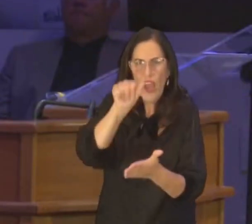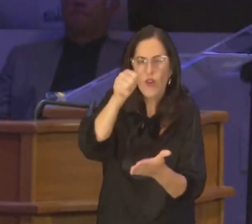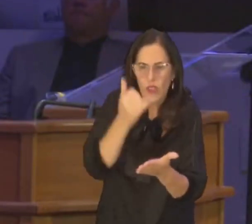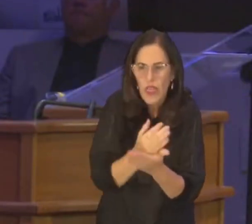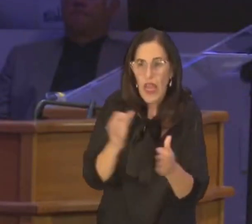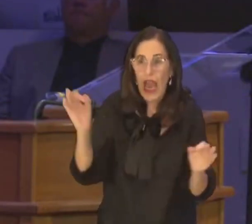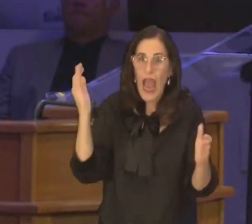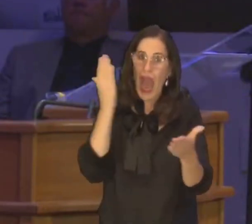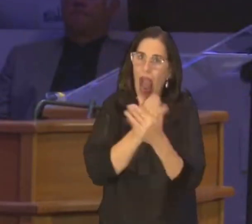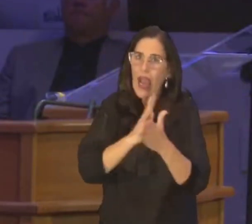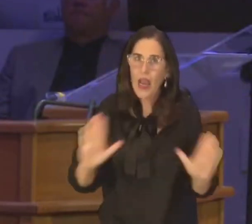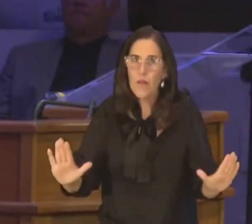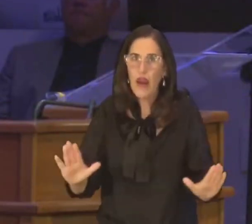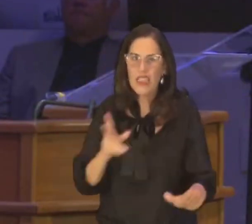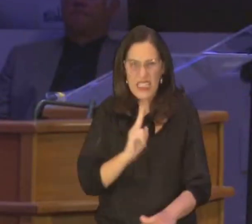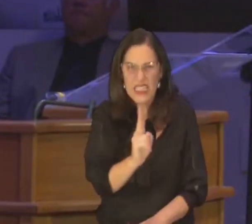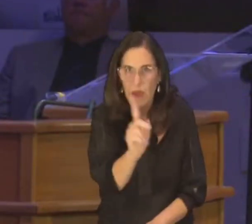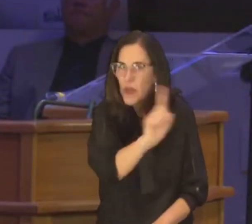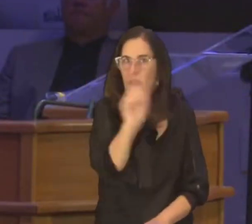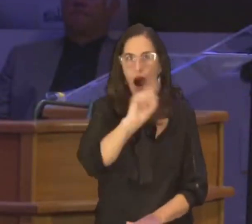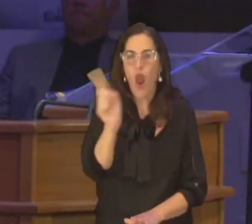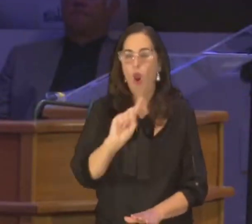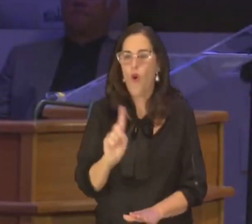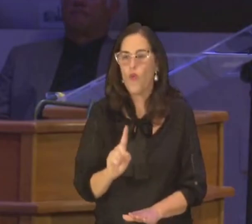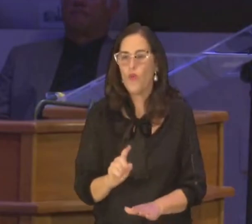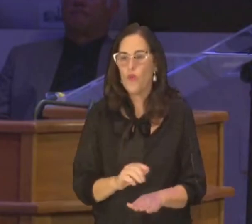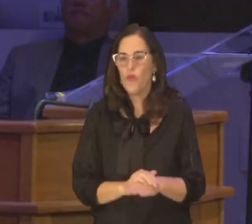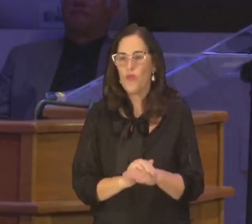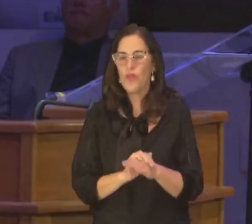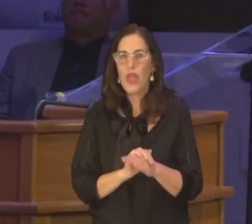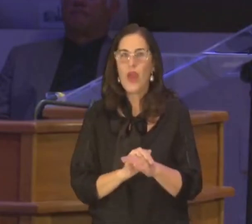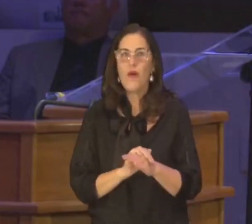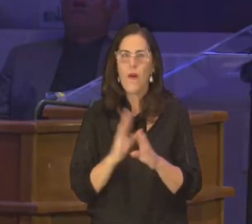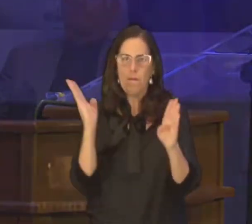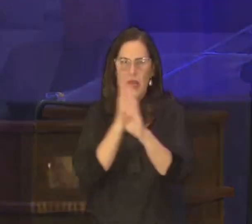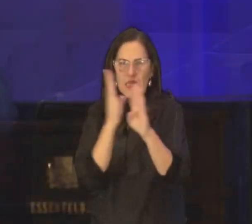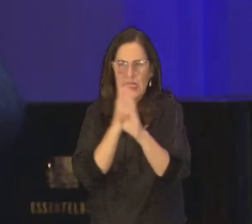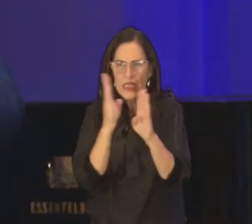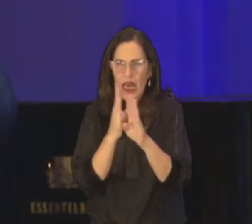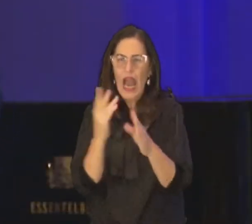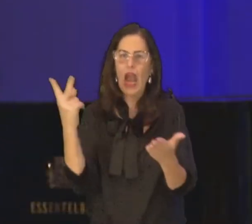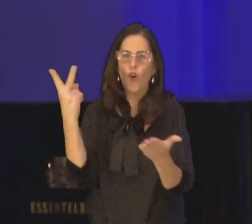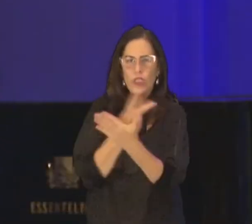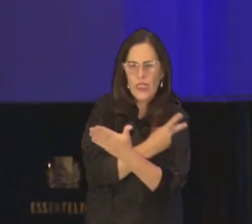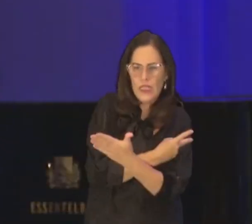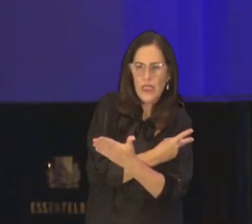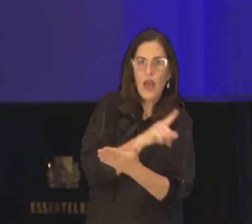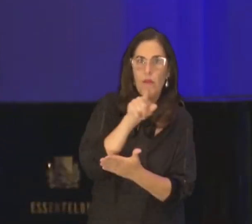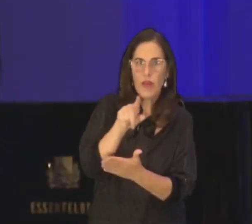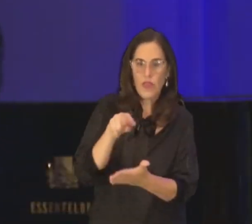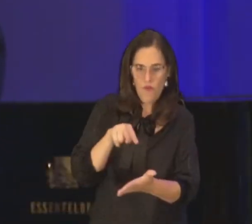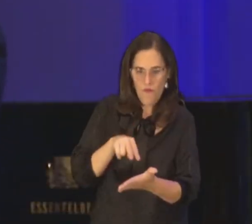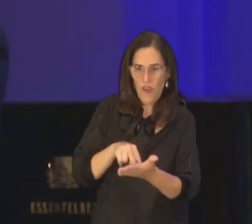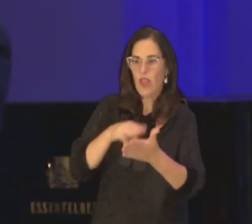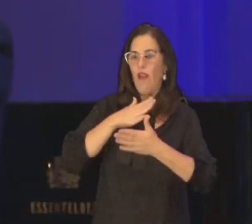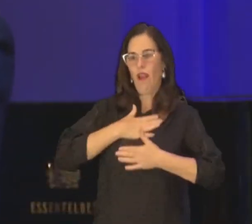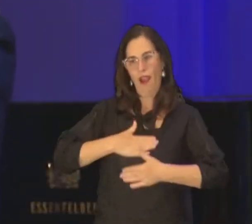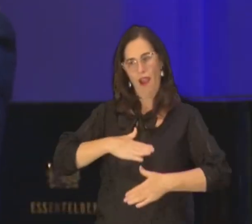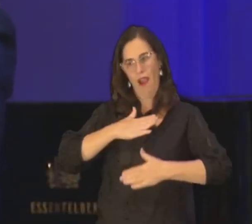terminará, ela não durará para sempre. Será uma perseguição que acontecerá, mas vocês fiquem